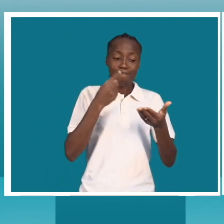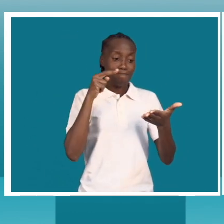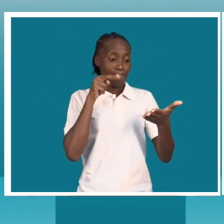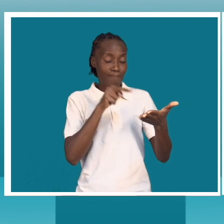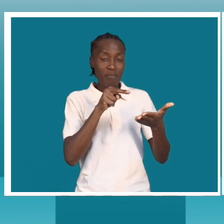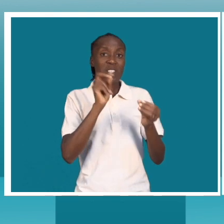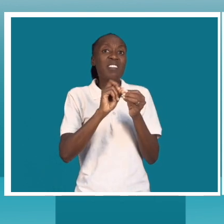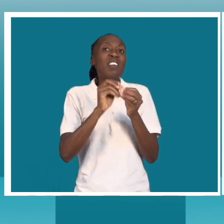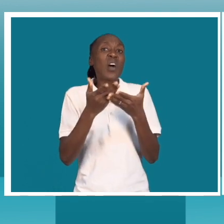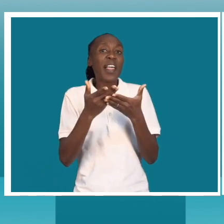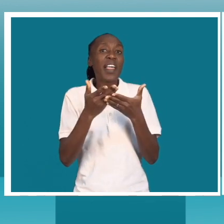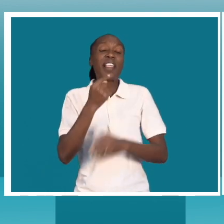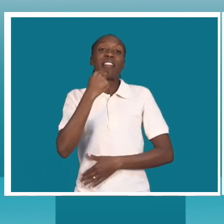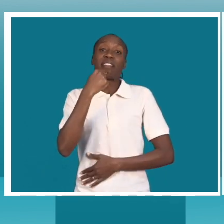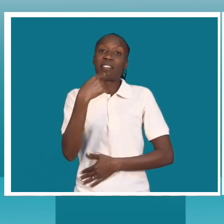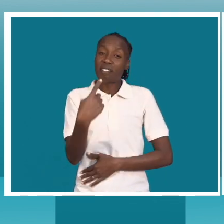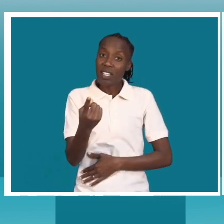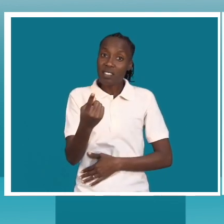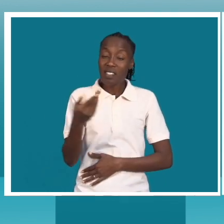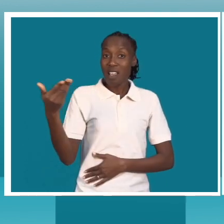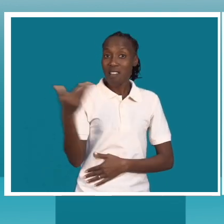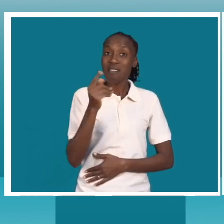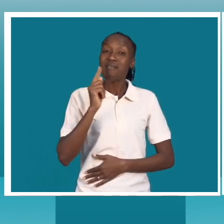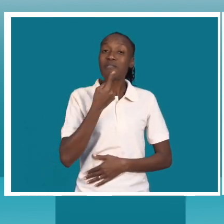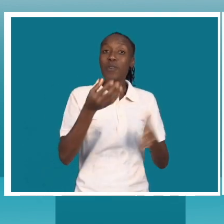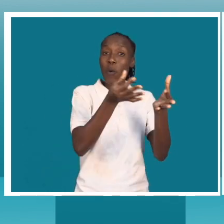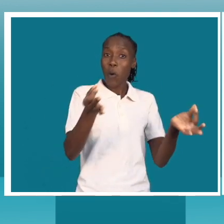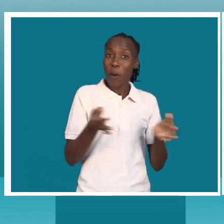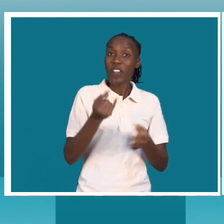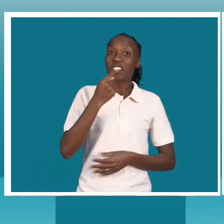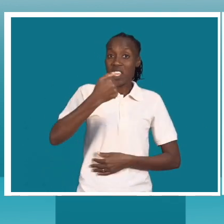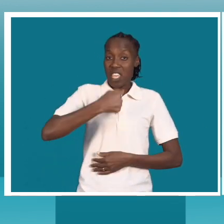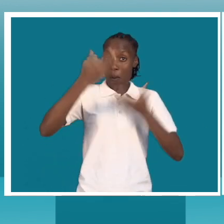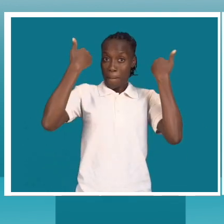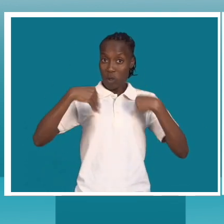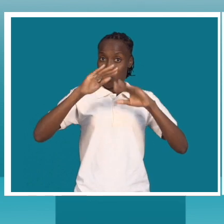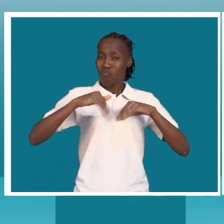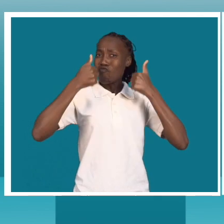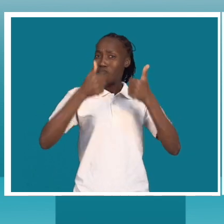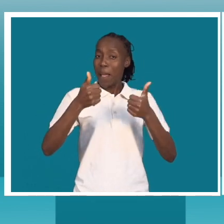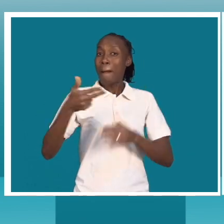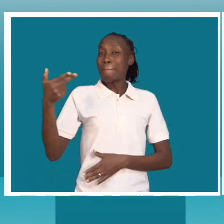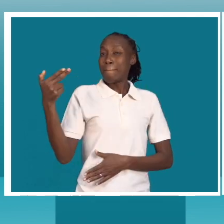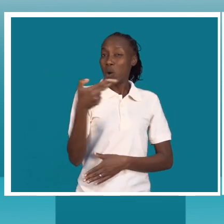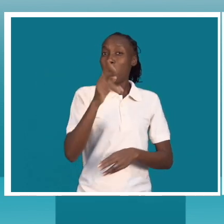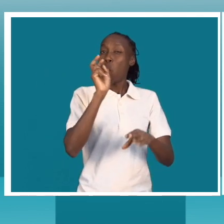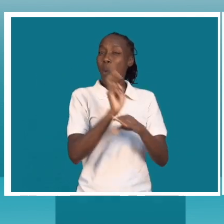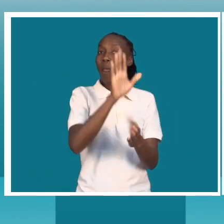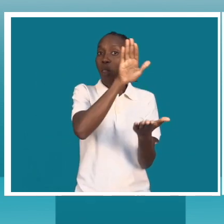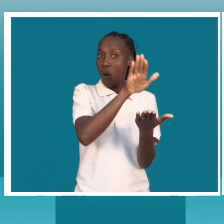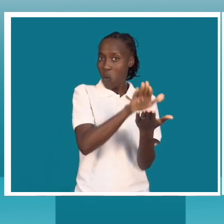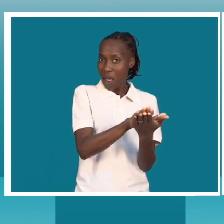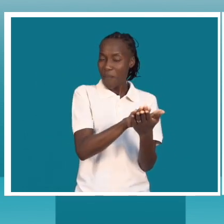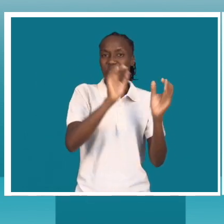A bala está alojada no lugar de difícil remoção, pois pode afetar outros órgãos.